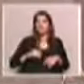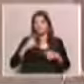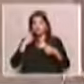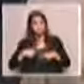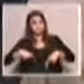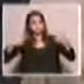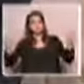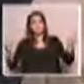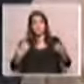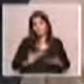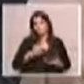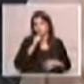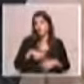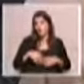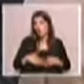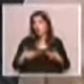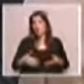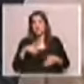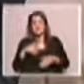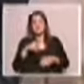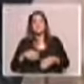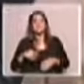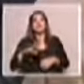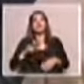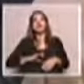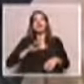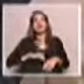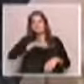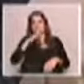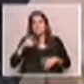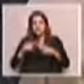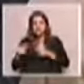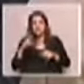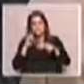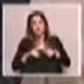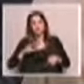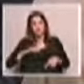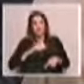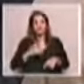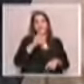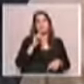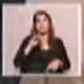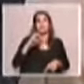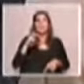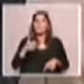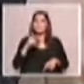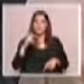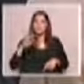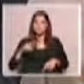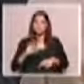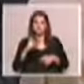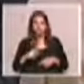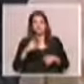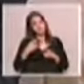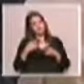até estamos a juntar num projeto de internacionalização do queijo Serra da Estrela com o queijo da Beira Baixa. Isto para ganharmos dimensão, porque não temos dimensão para levar